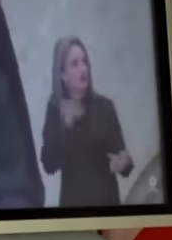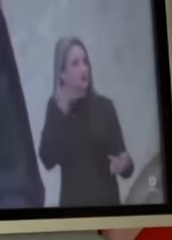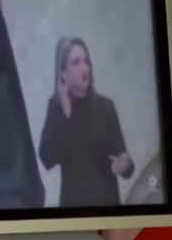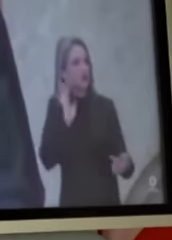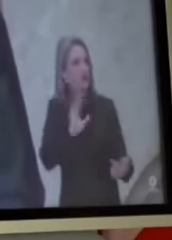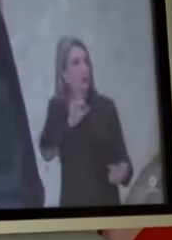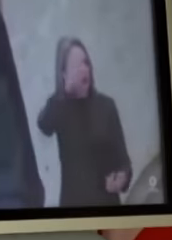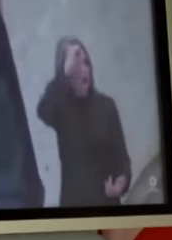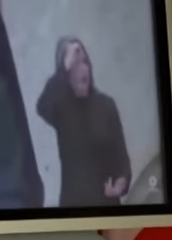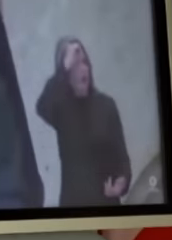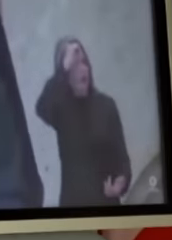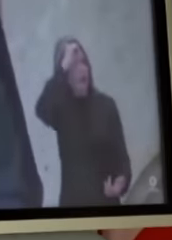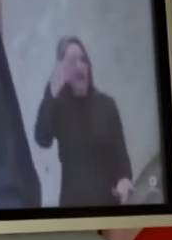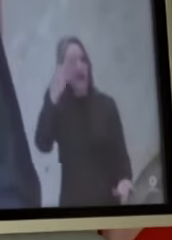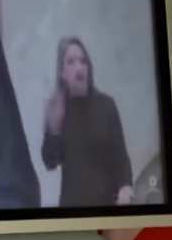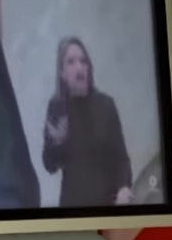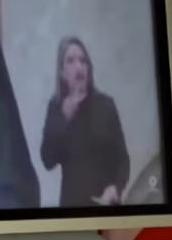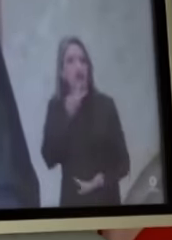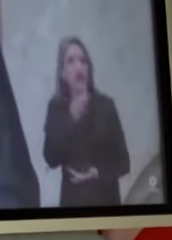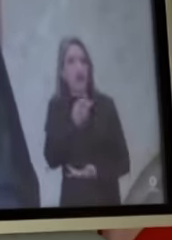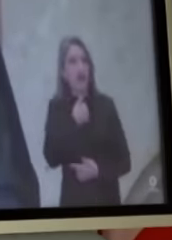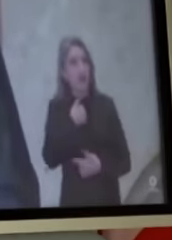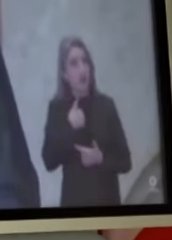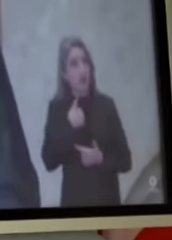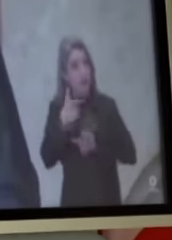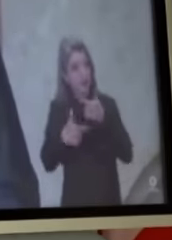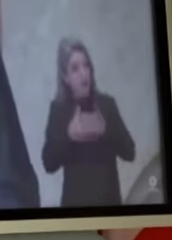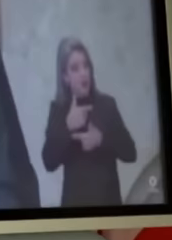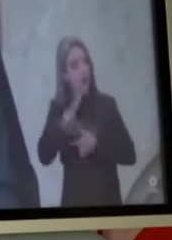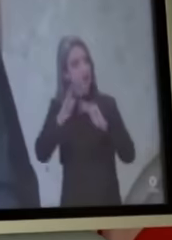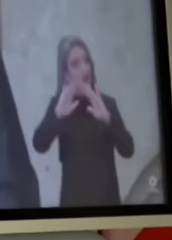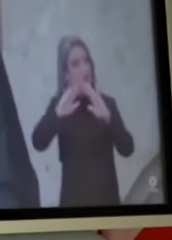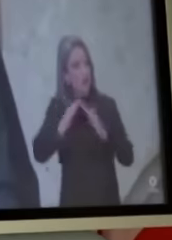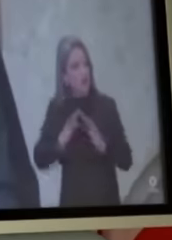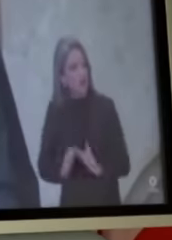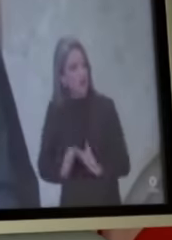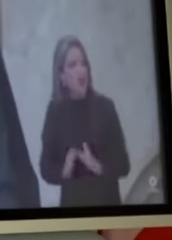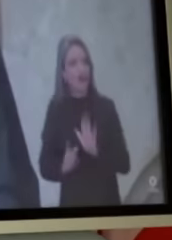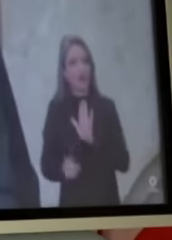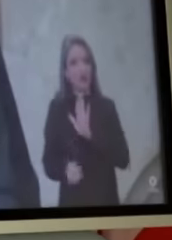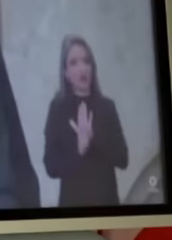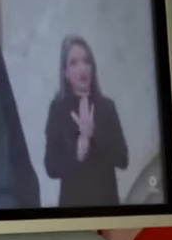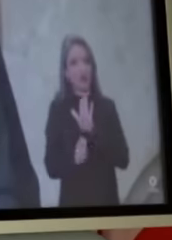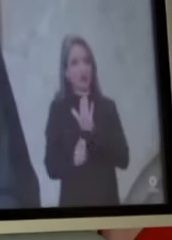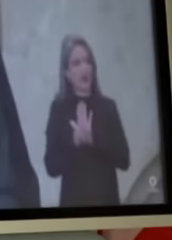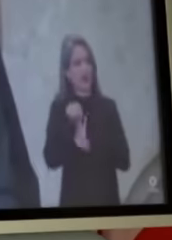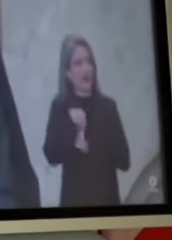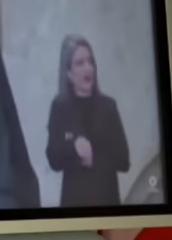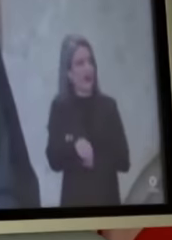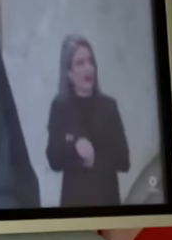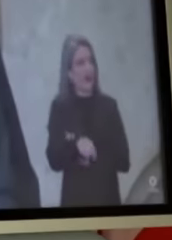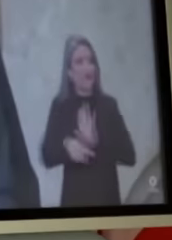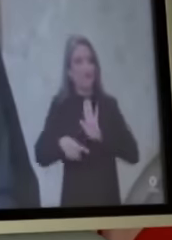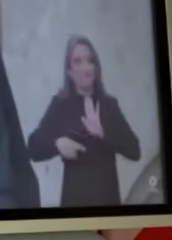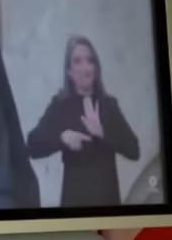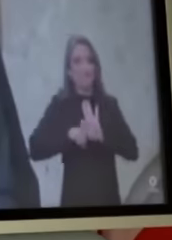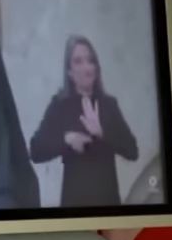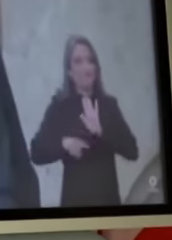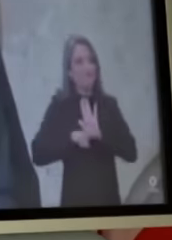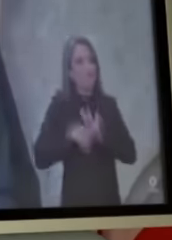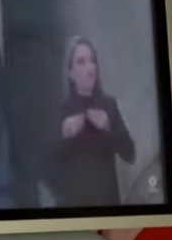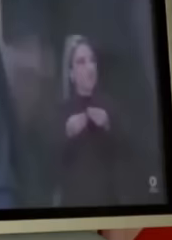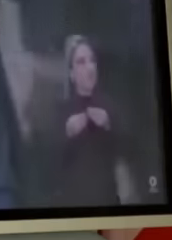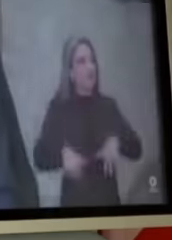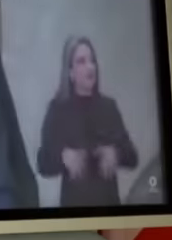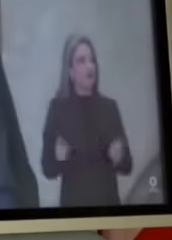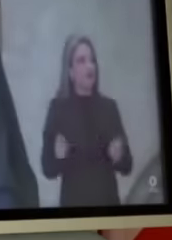preocupou em me dizer que trabalhou em periferia e que droga é uma coisa que faz mal às pessoas e às comunidades.